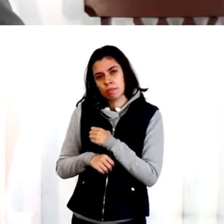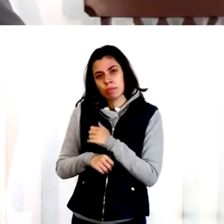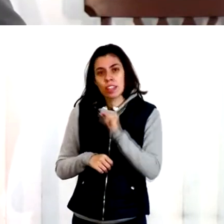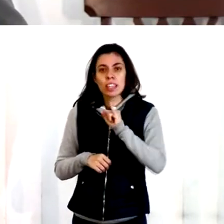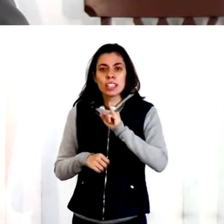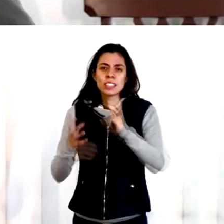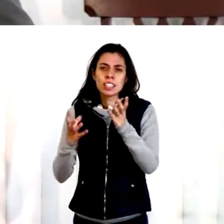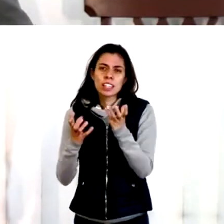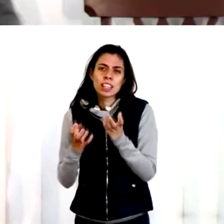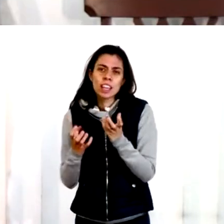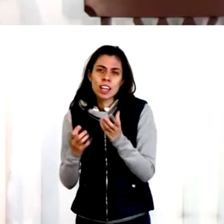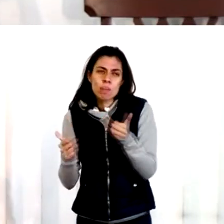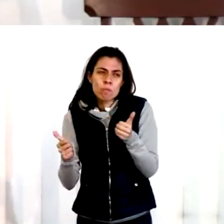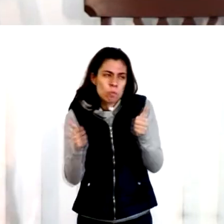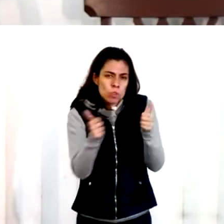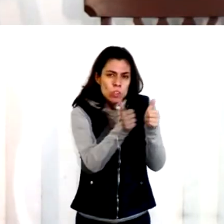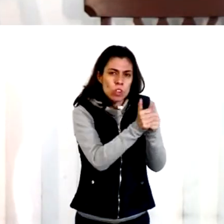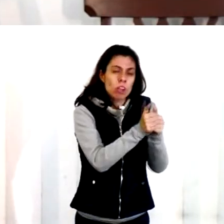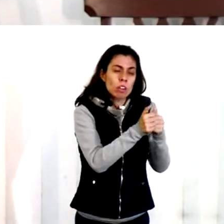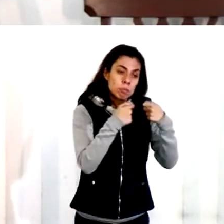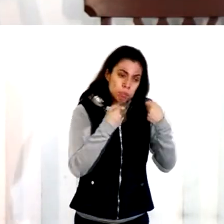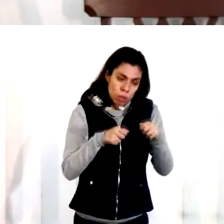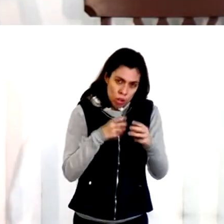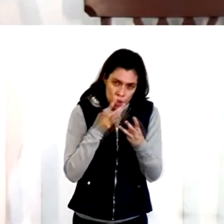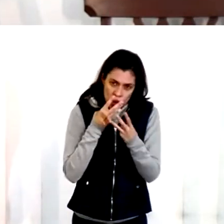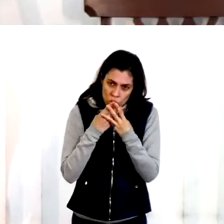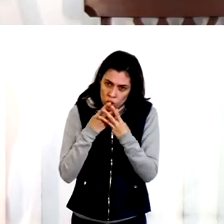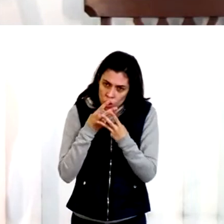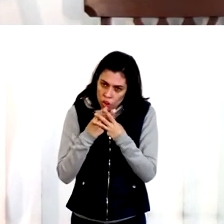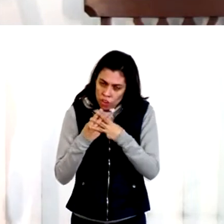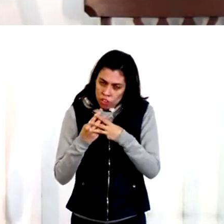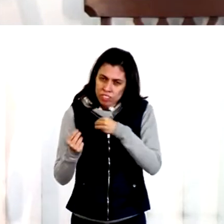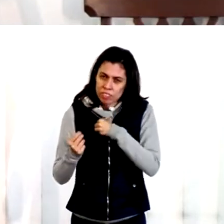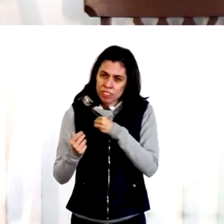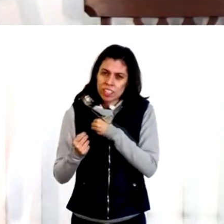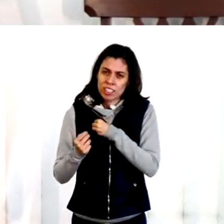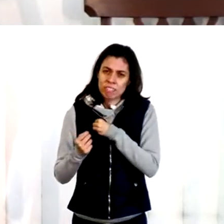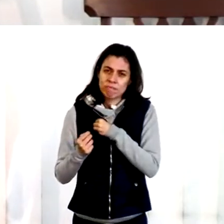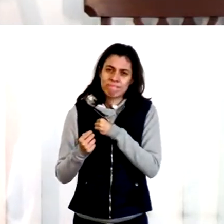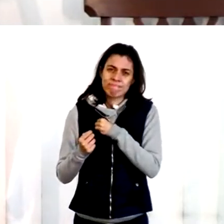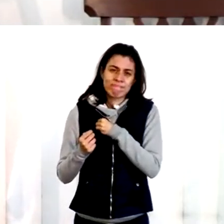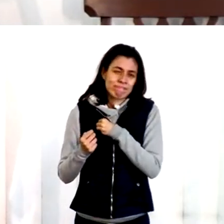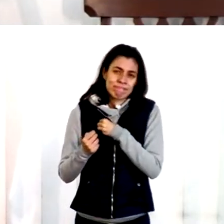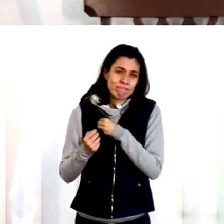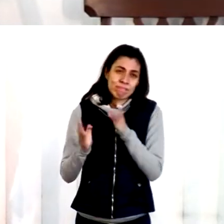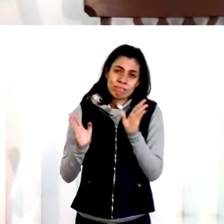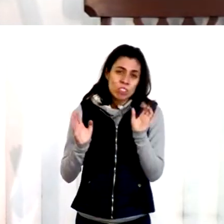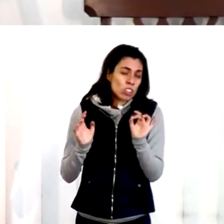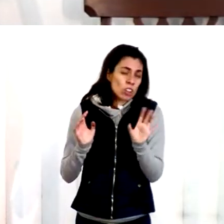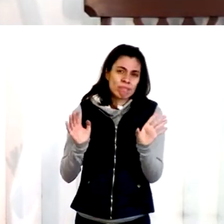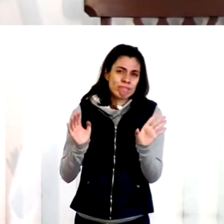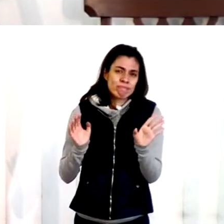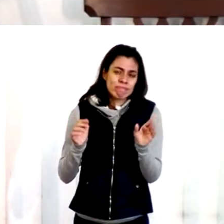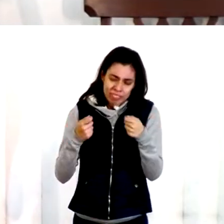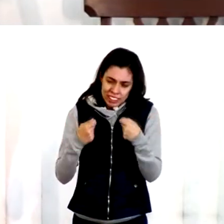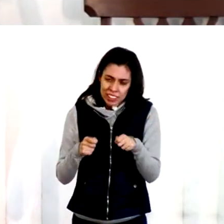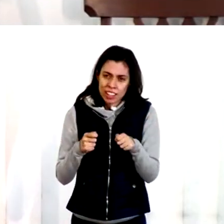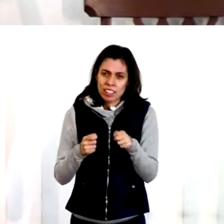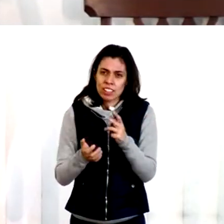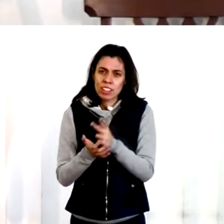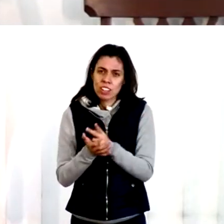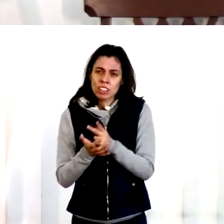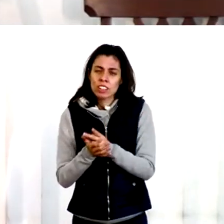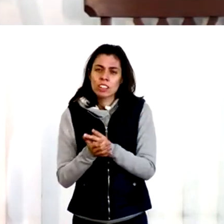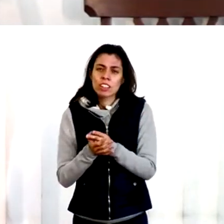pecados. Então, nos achegar à vida é viver dentro da luz que Ele disponibilizou para que